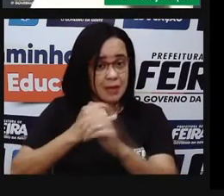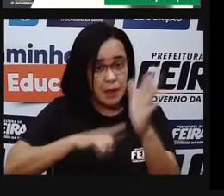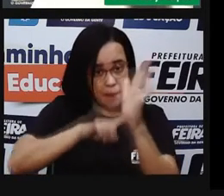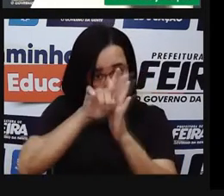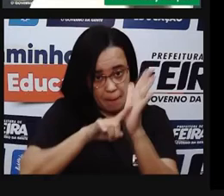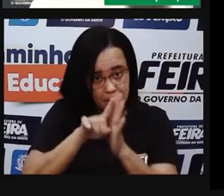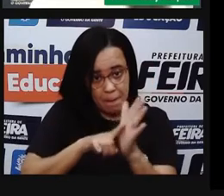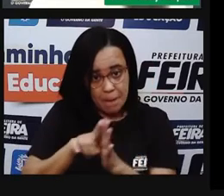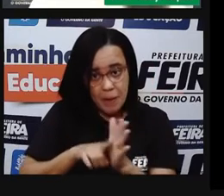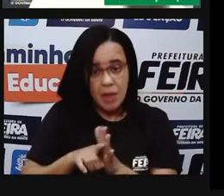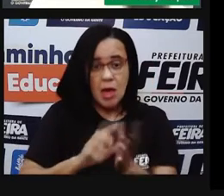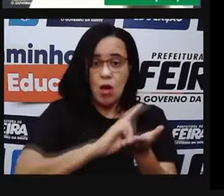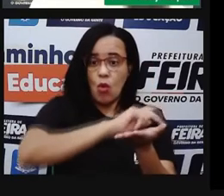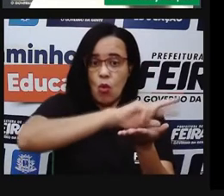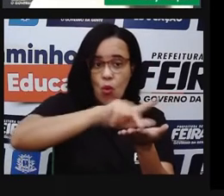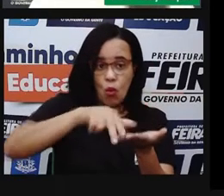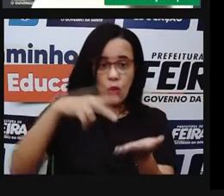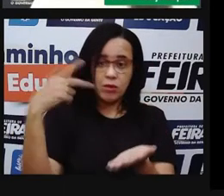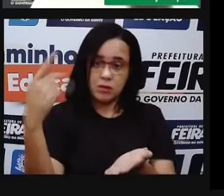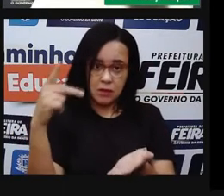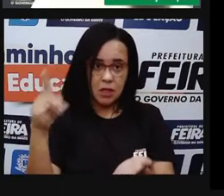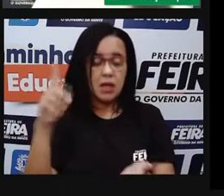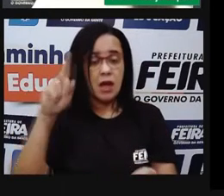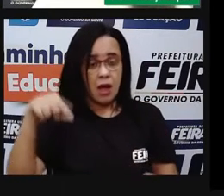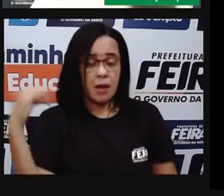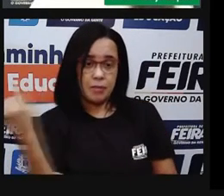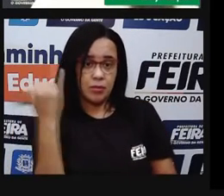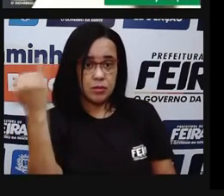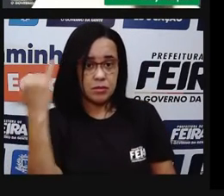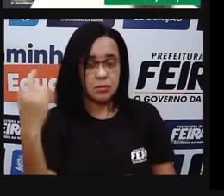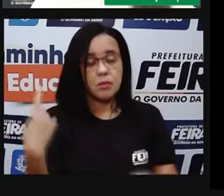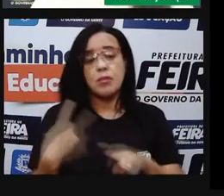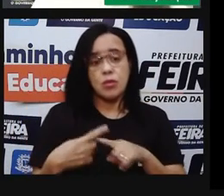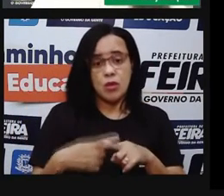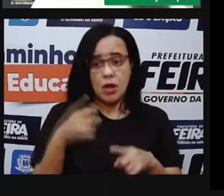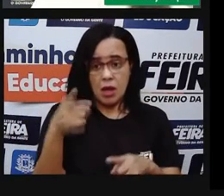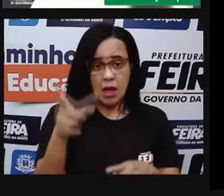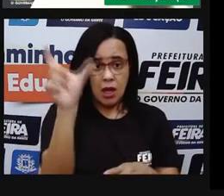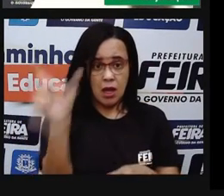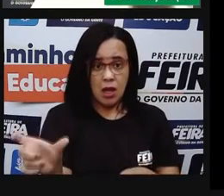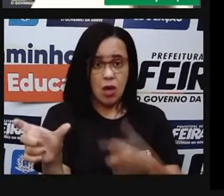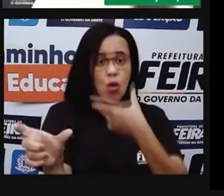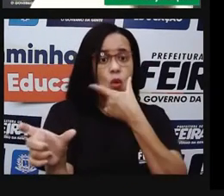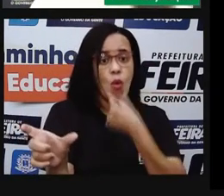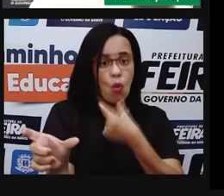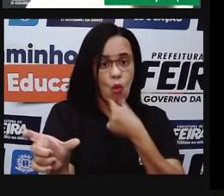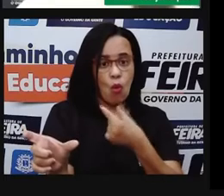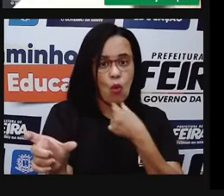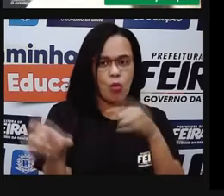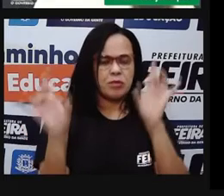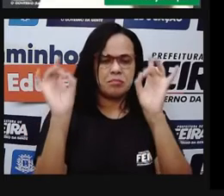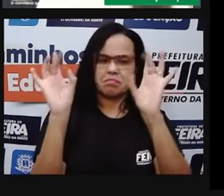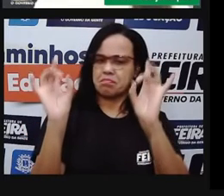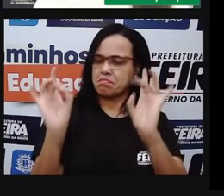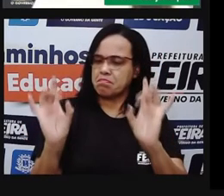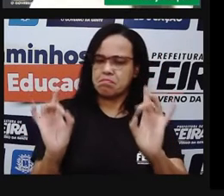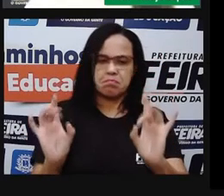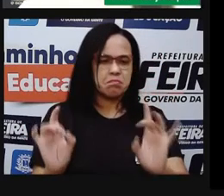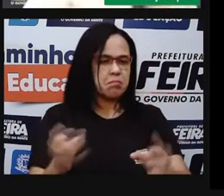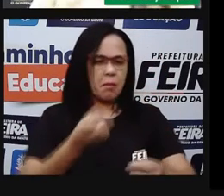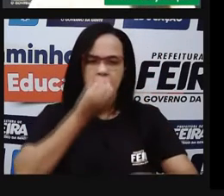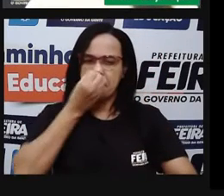interessantes. Afinal de contas, é gente da nossa terra que precisa ser prestigiado para que ele continue,